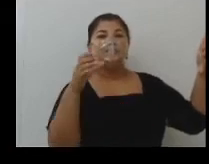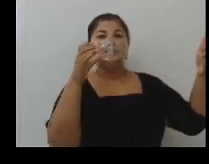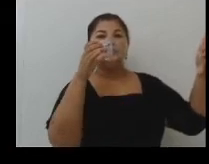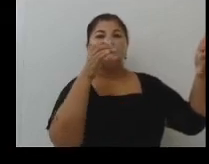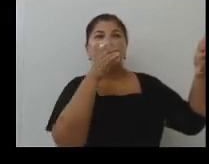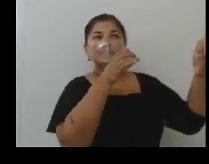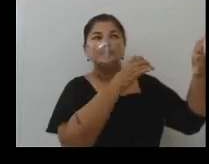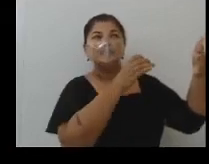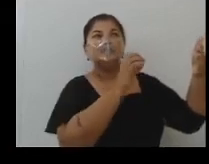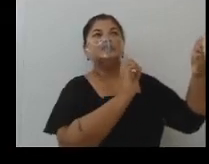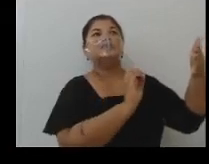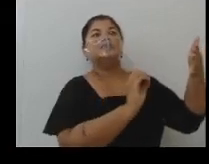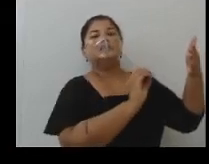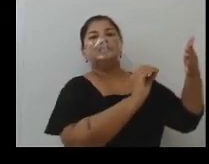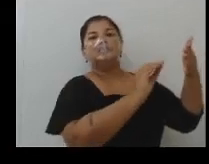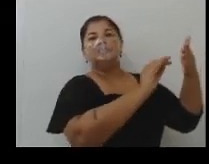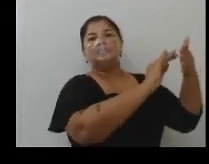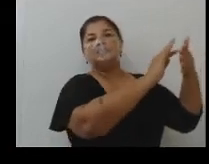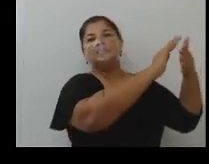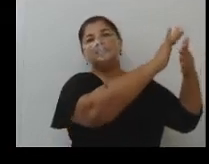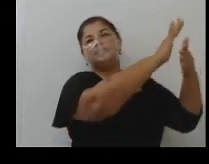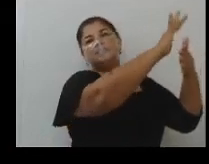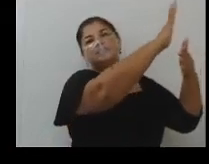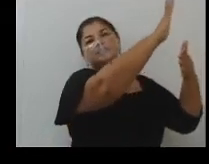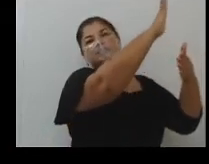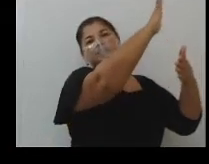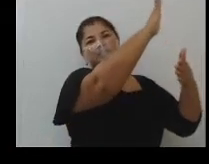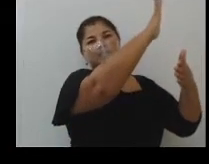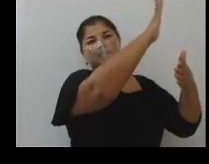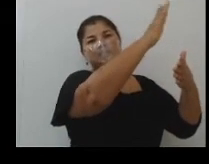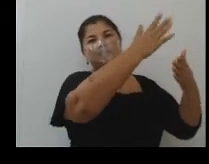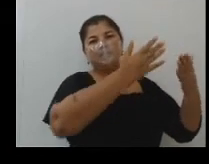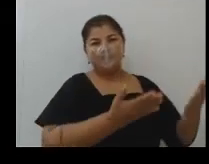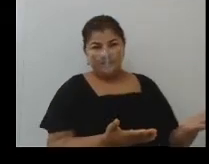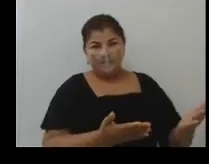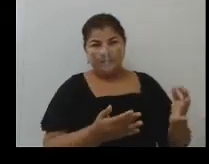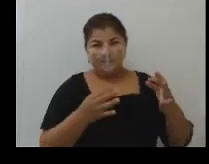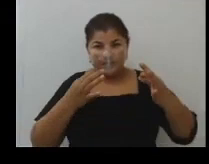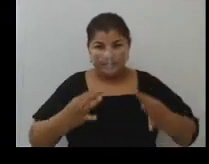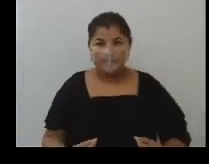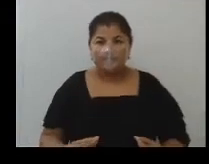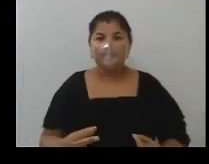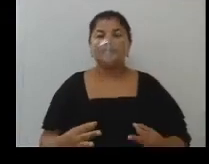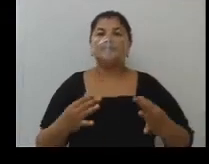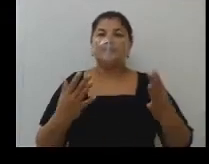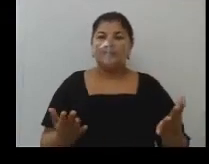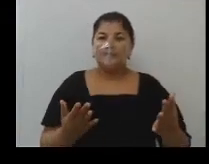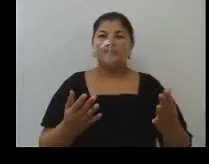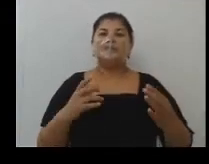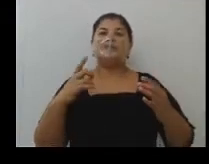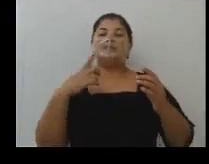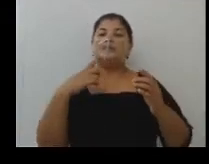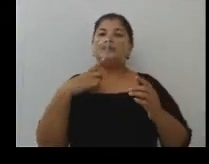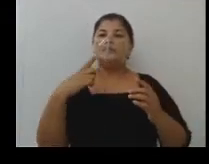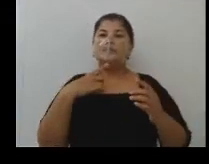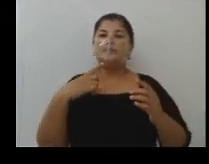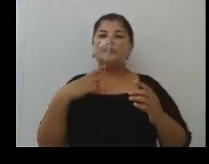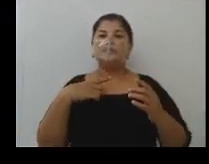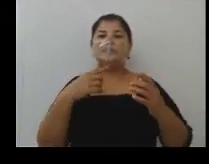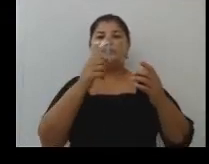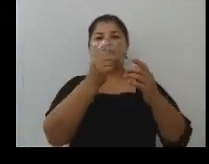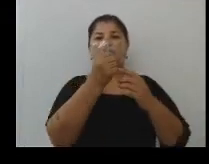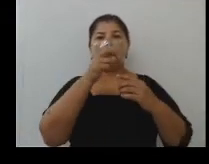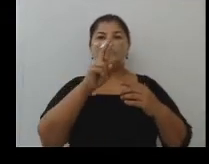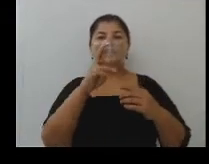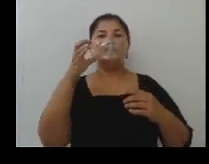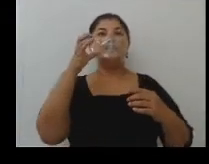está aquecendo, ele vai subir. Concorda? Vai acender. E aí ele pega esse ar quente